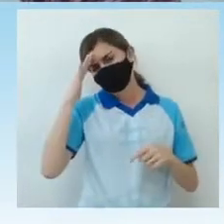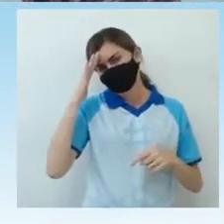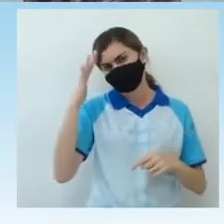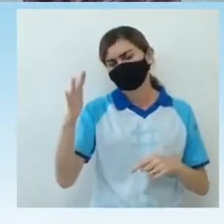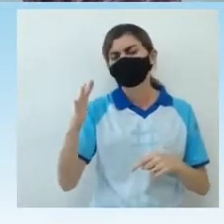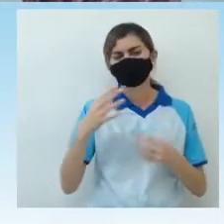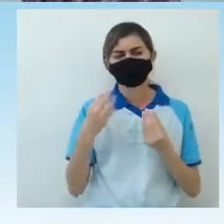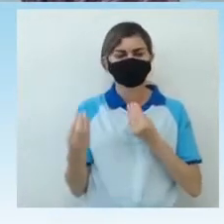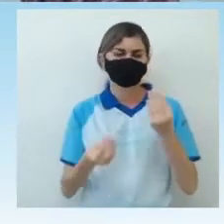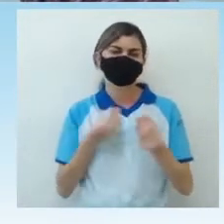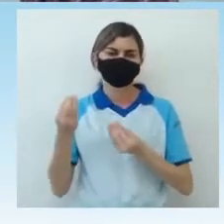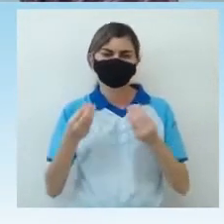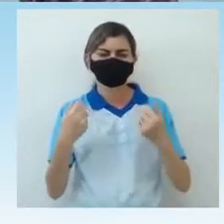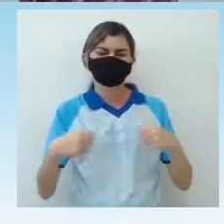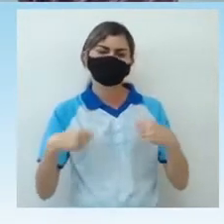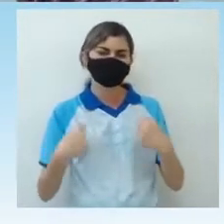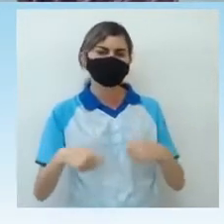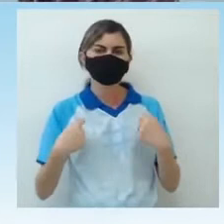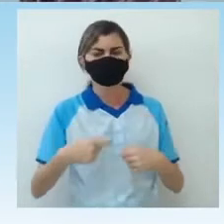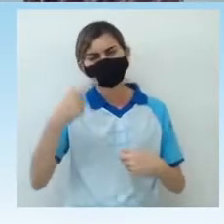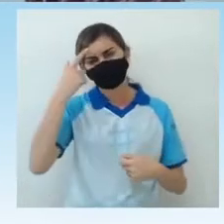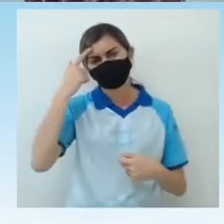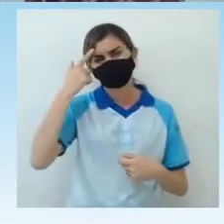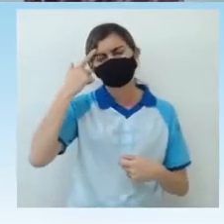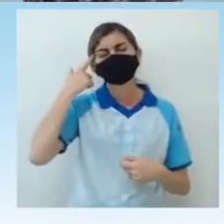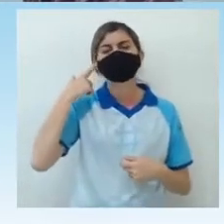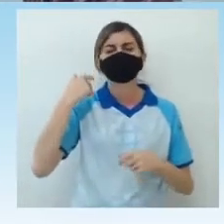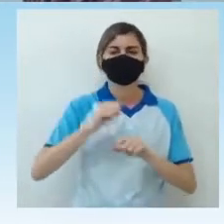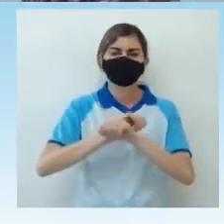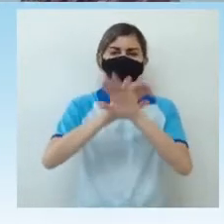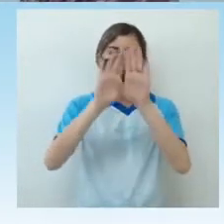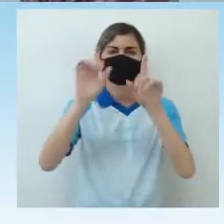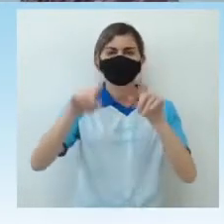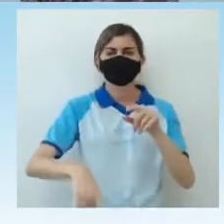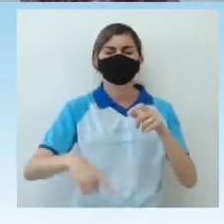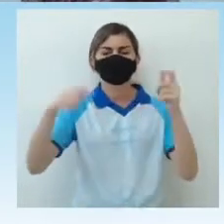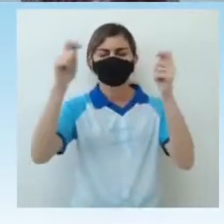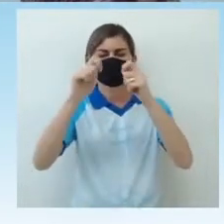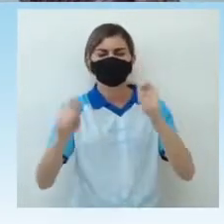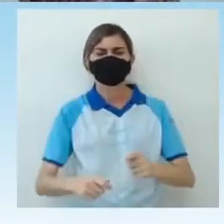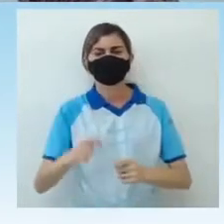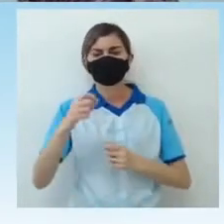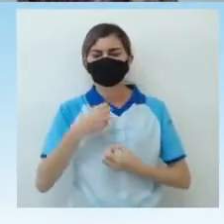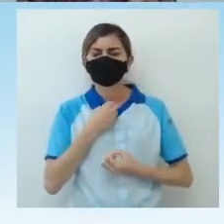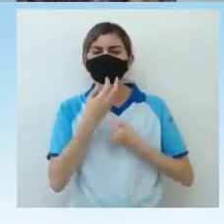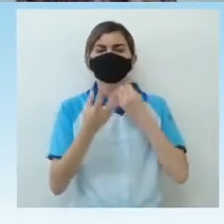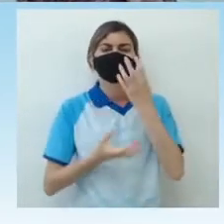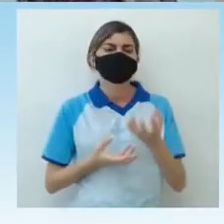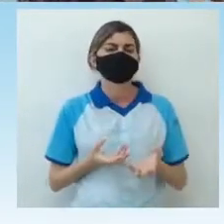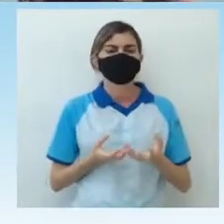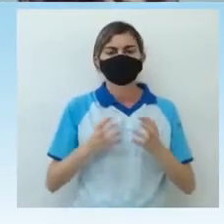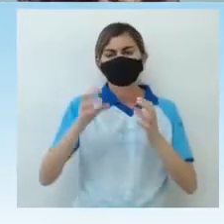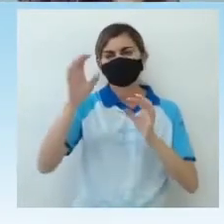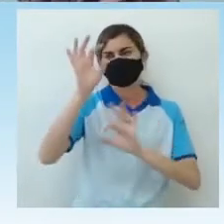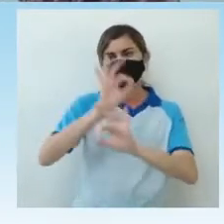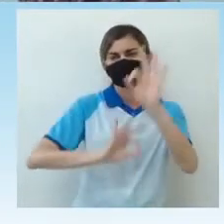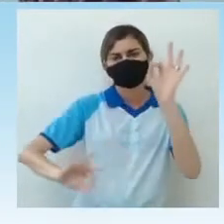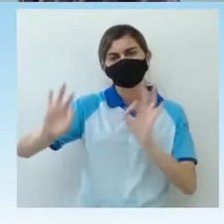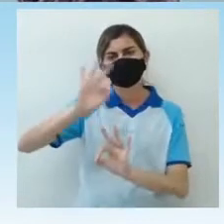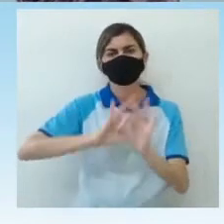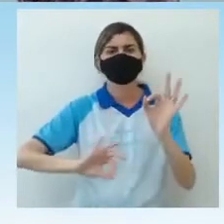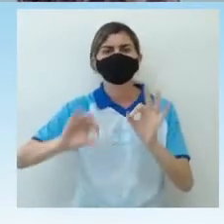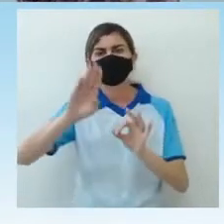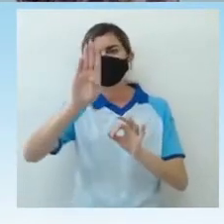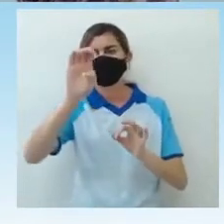a forma principal que a gente precisa pensar e ficar claro, é que a arte é a expressão de um ideal estético, ou seja, de um ideal